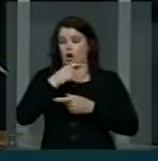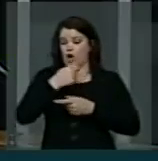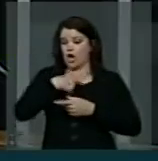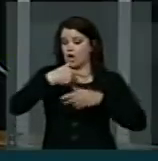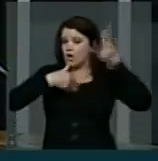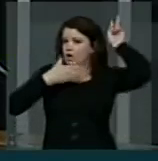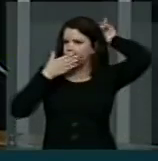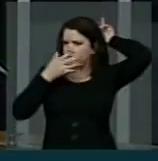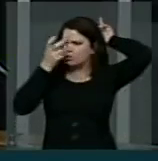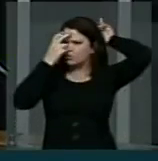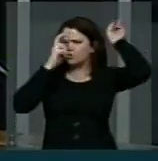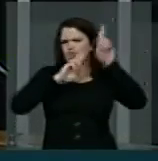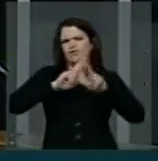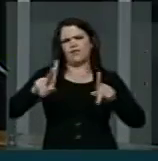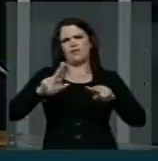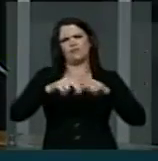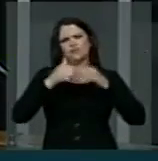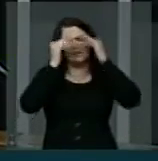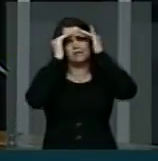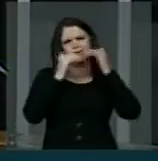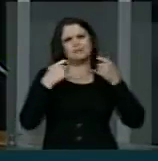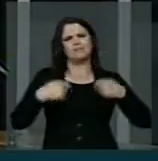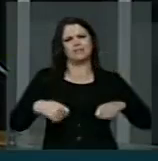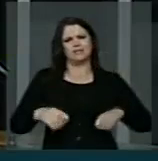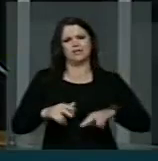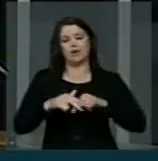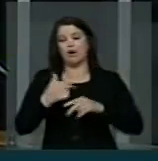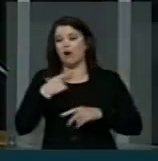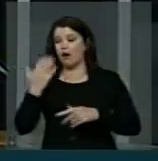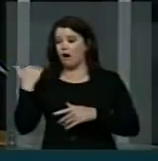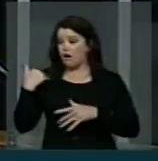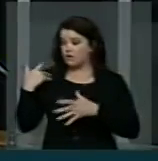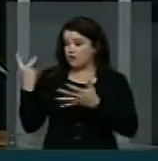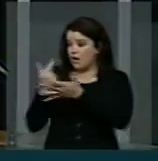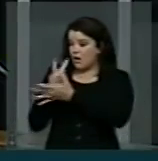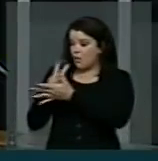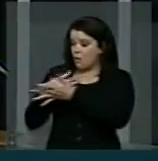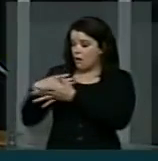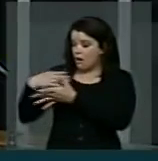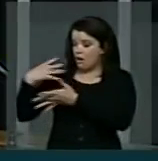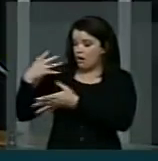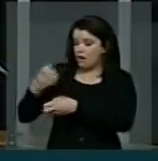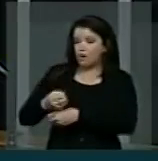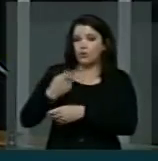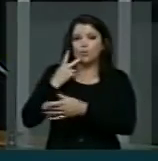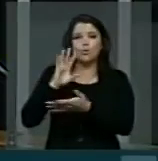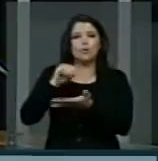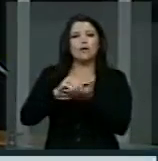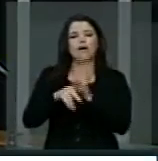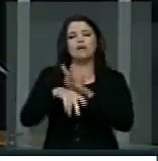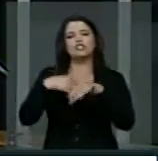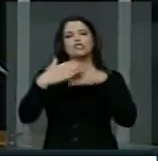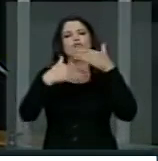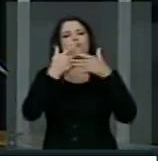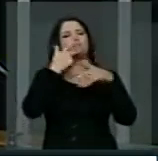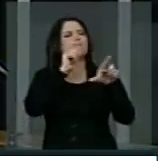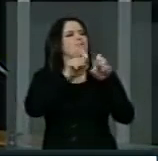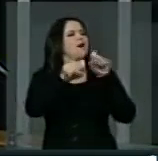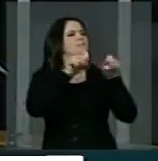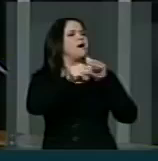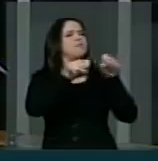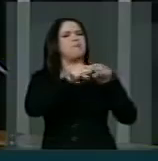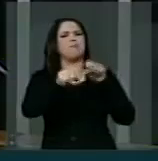Cabe ao Estado corrigir erros cometidos no passado, quando, na sua concepção de desenvolvimento,